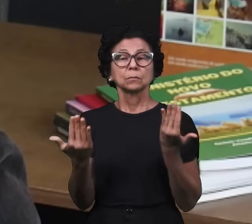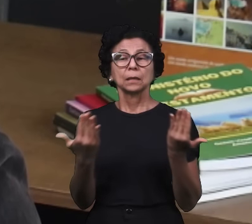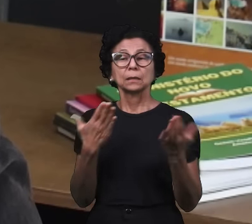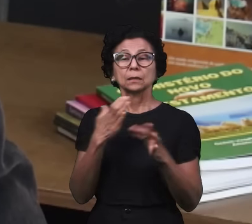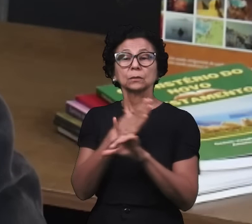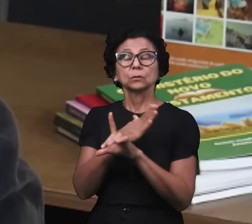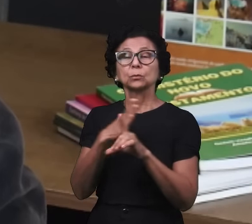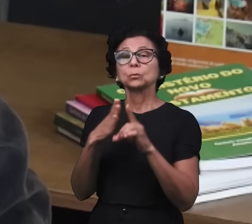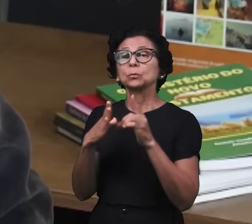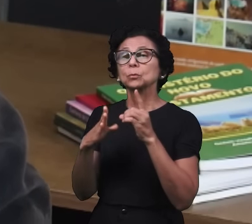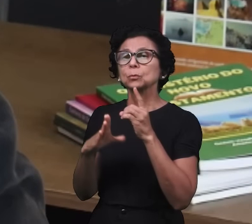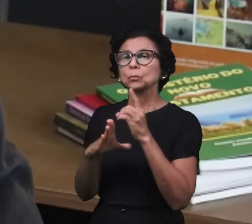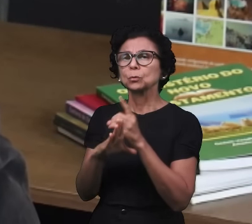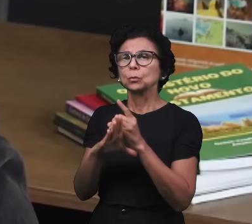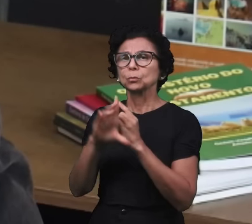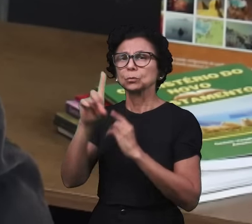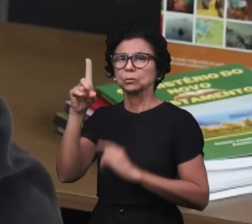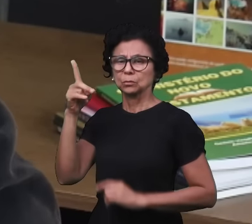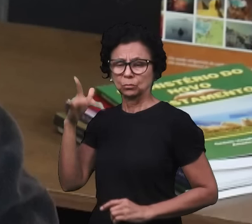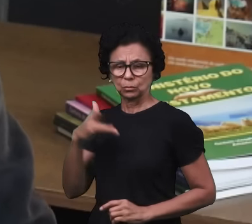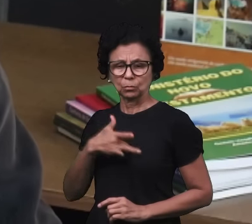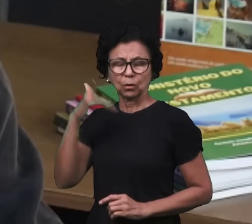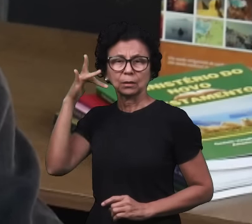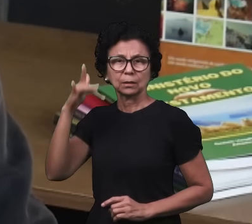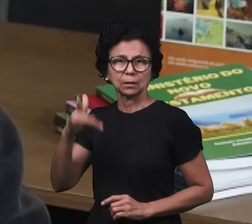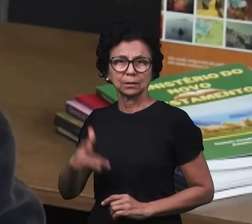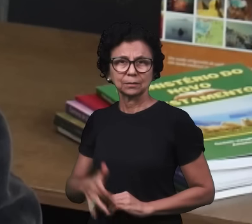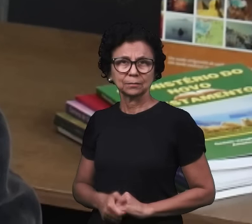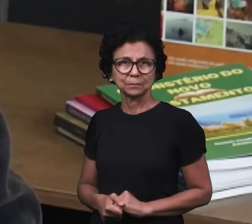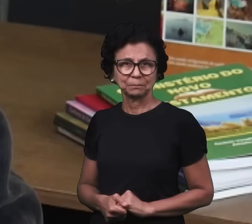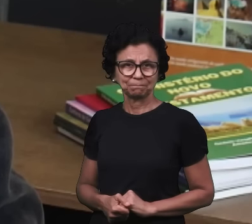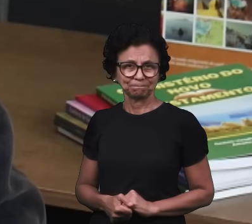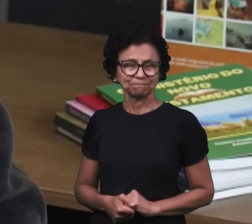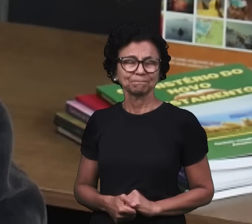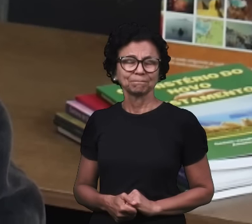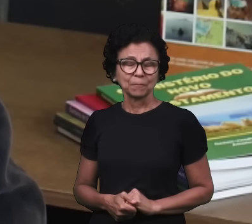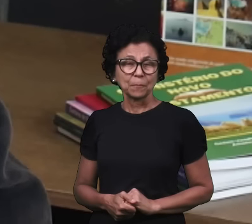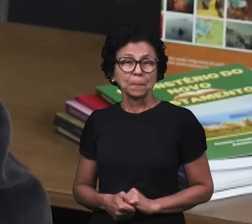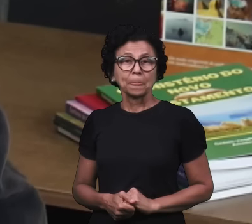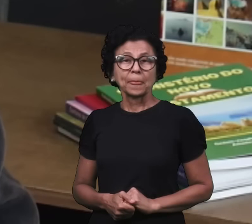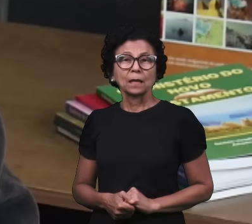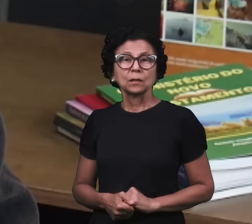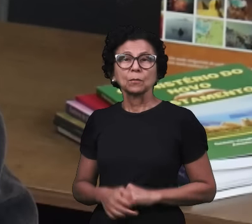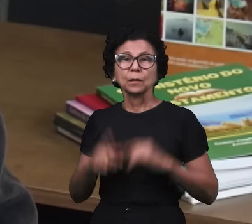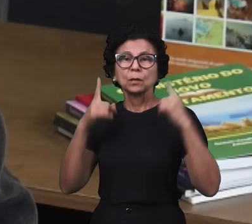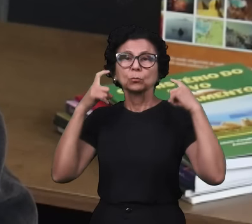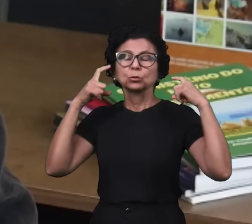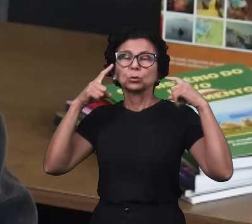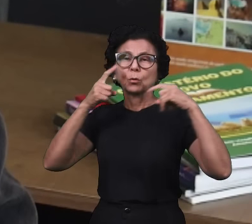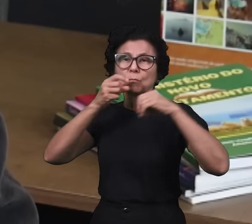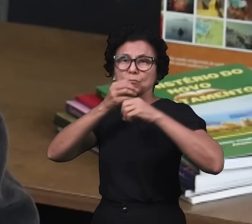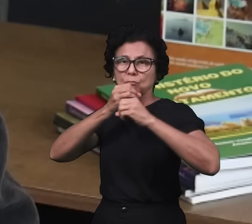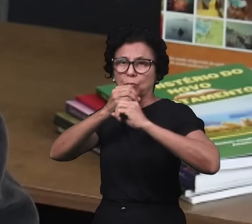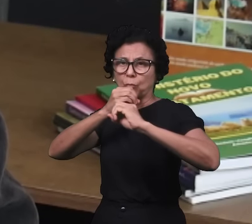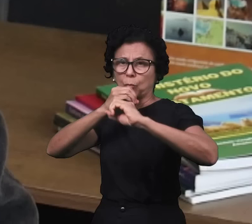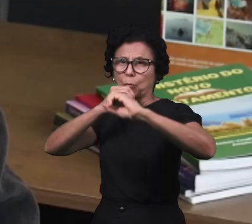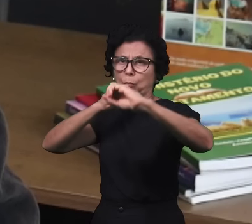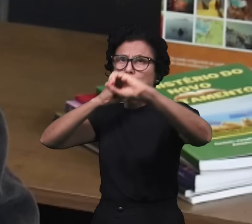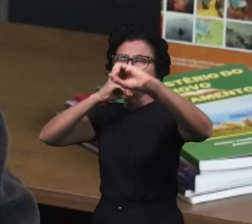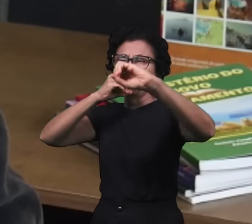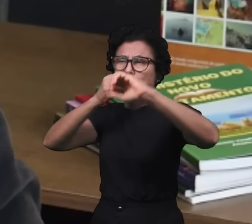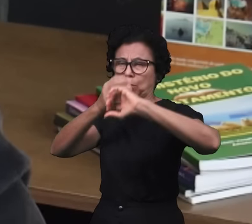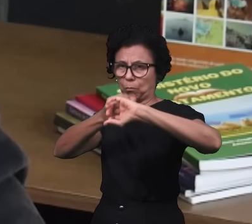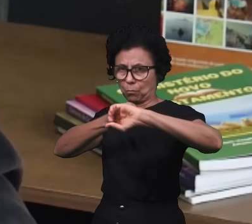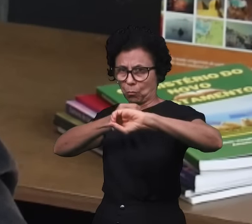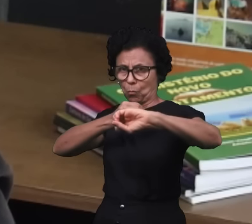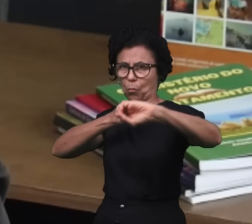interessante que todo o povo estremeceu, mas eles ouviram a voz da trombeta, né? A voz da trombeta aqui é a voz de Deus.